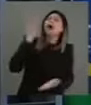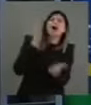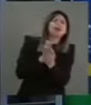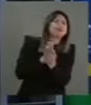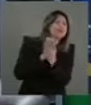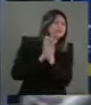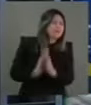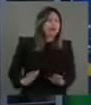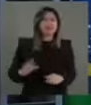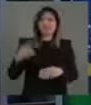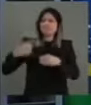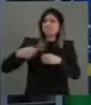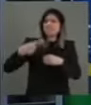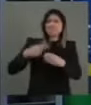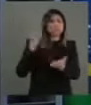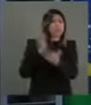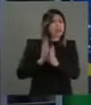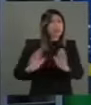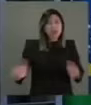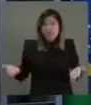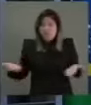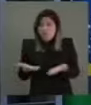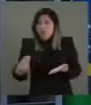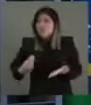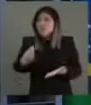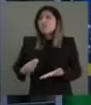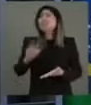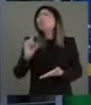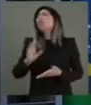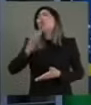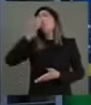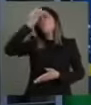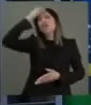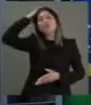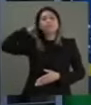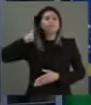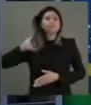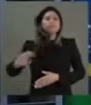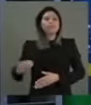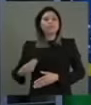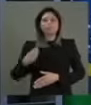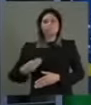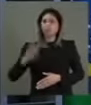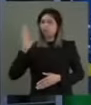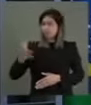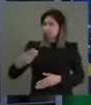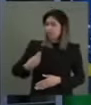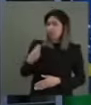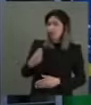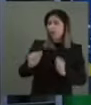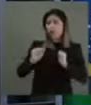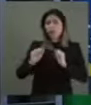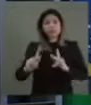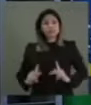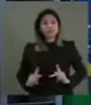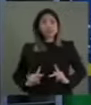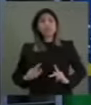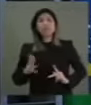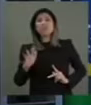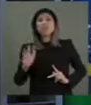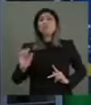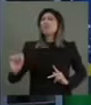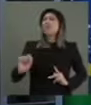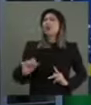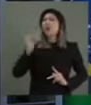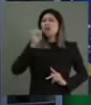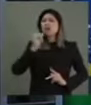cidade. Hoje, só quem vive lá na cidade são pessoas que já estão aposentadas, um ou outro. A juventude, quando está ali, já corre para a